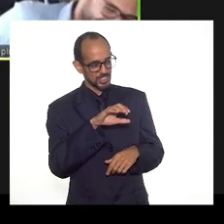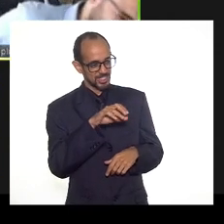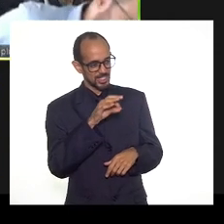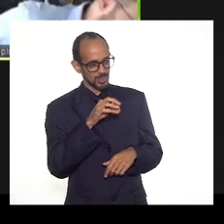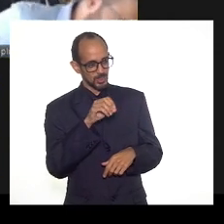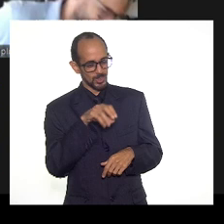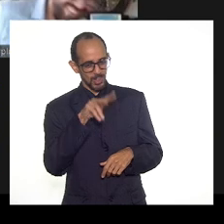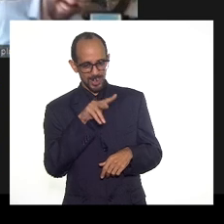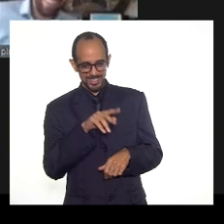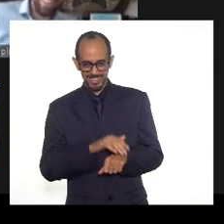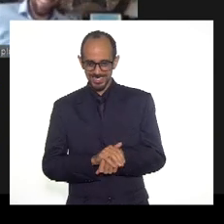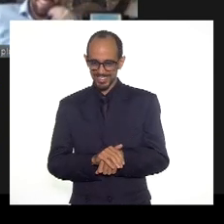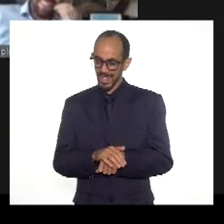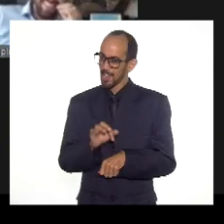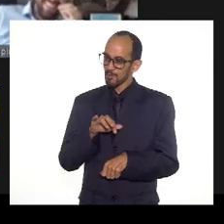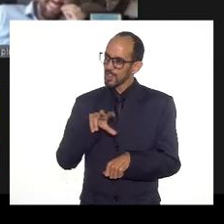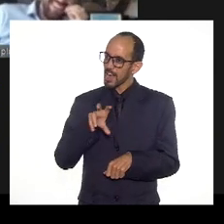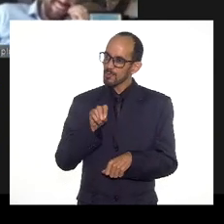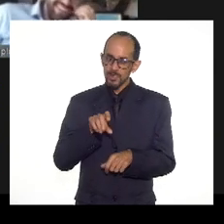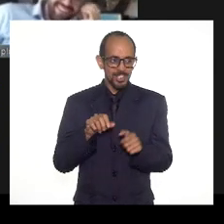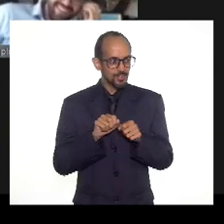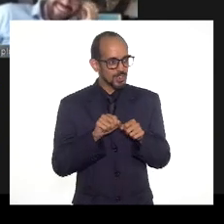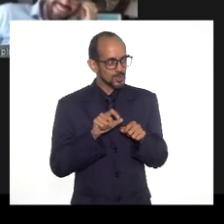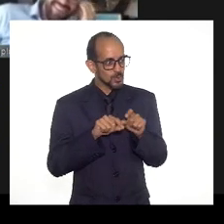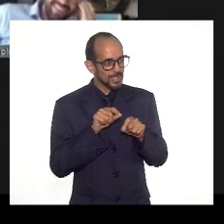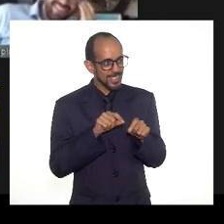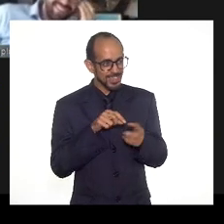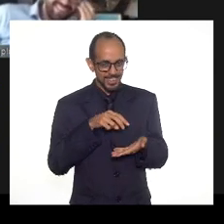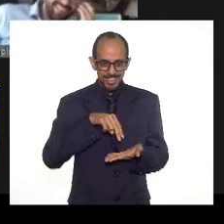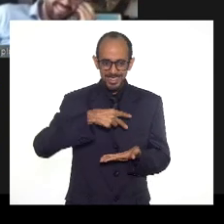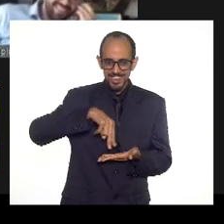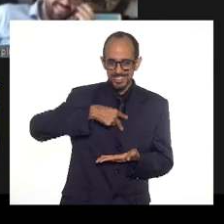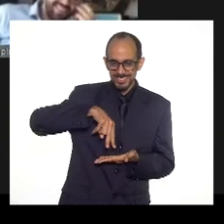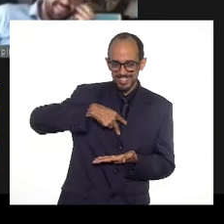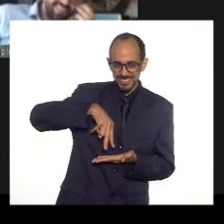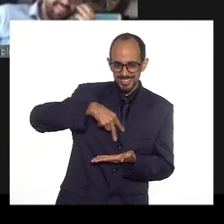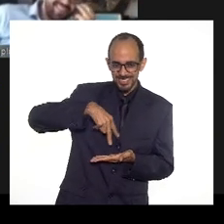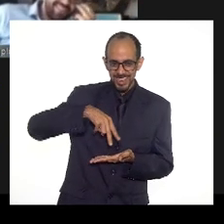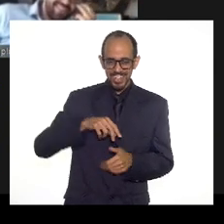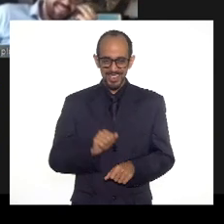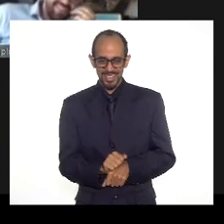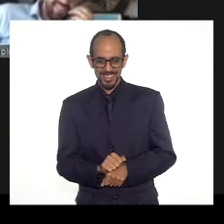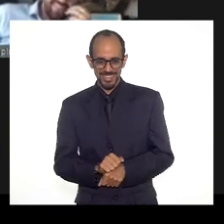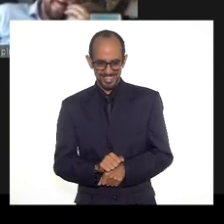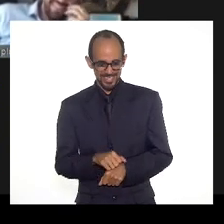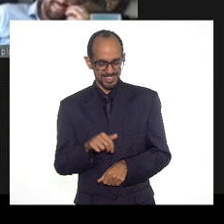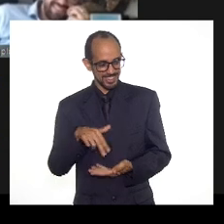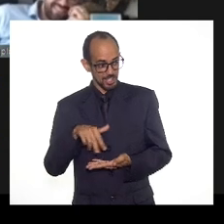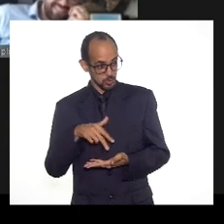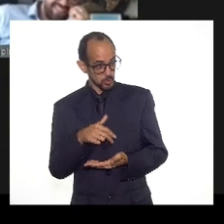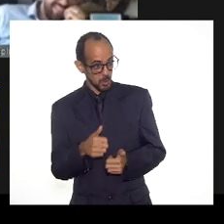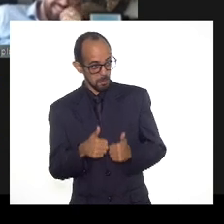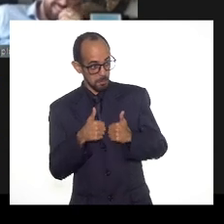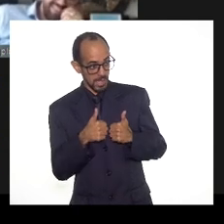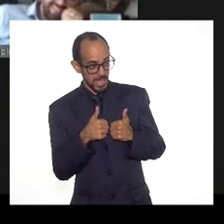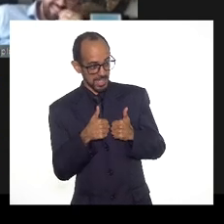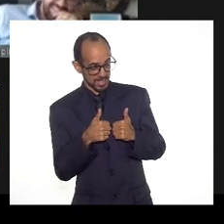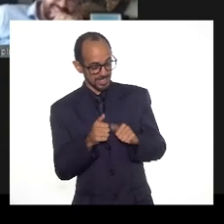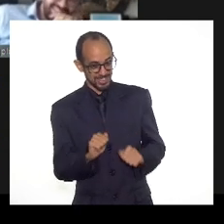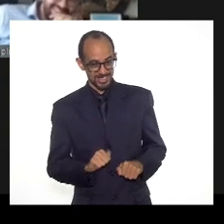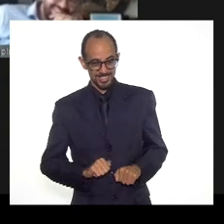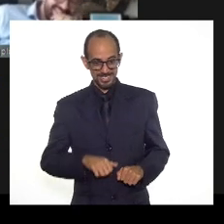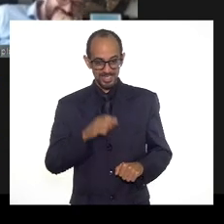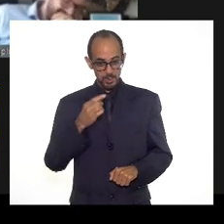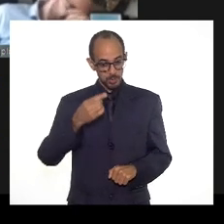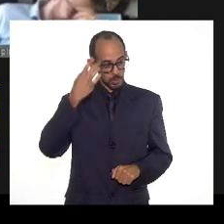Ele dançou, Flávio? O que, que ele fez, Flávio? Dancei, porra, dancei, lucrei dançou muito bem. Isso. Dançou olha, bem. Olha, mostrou Instagram, talento,